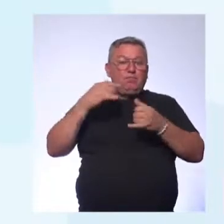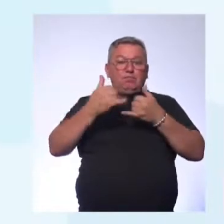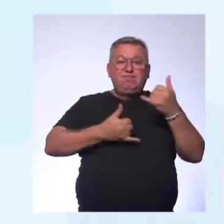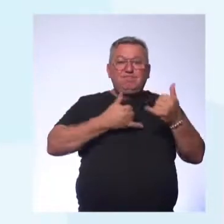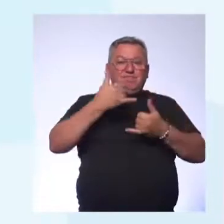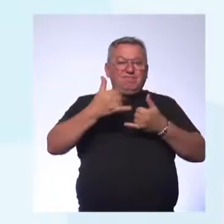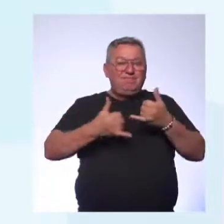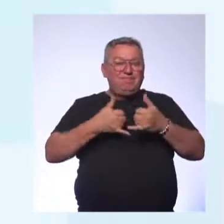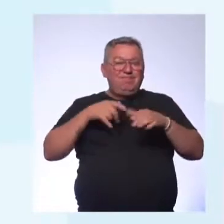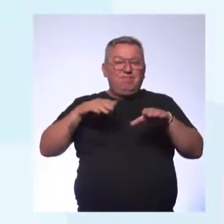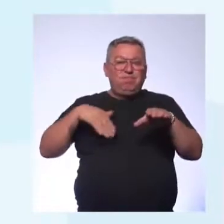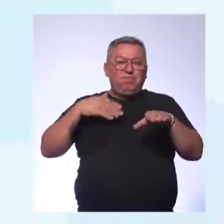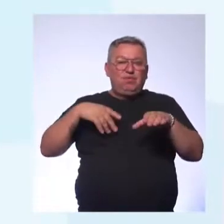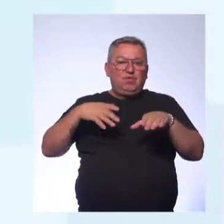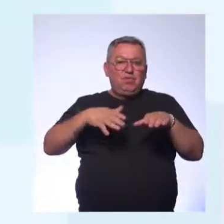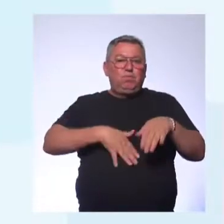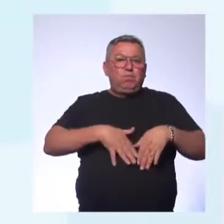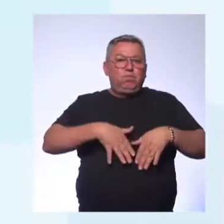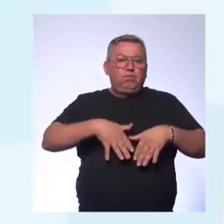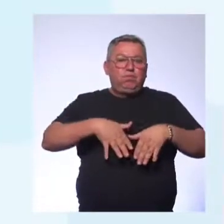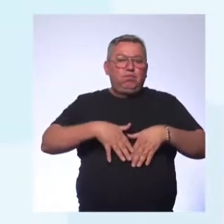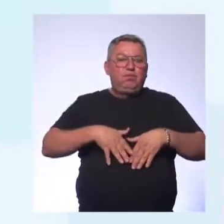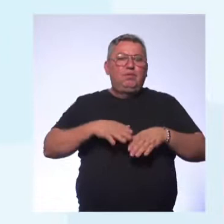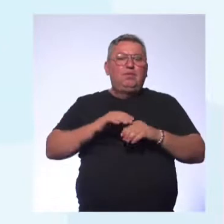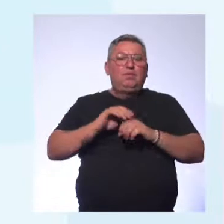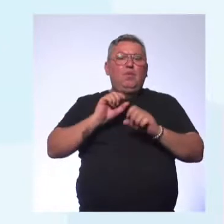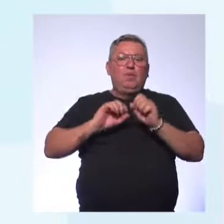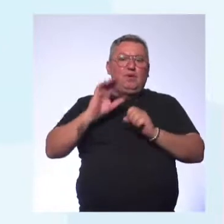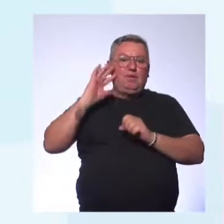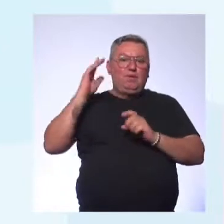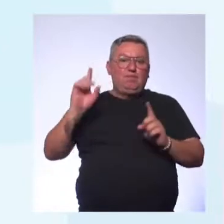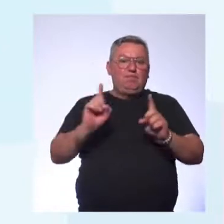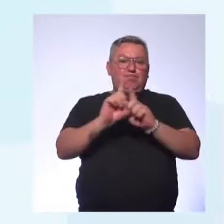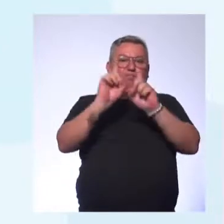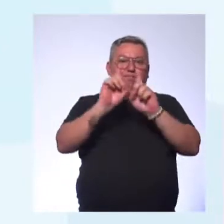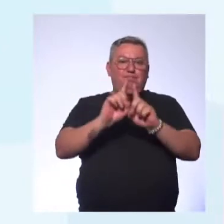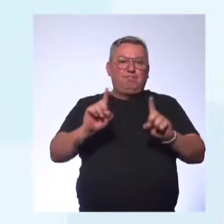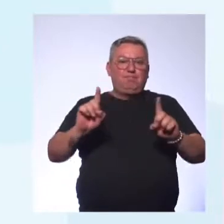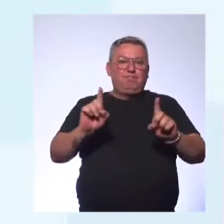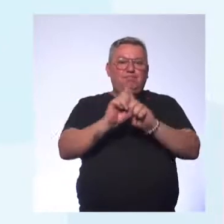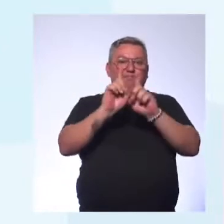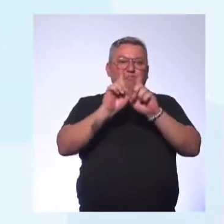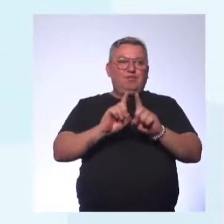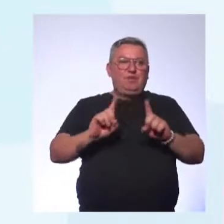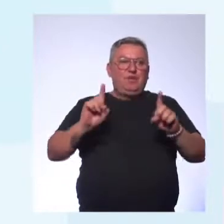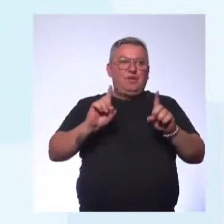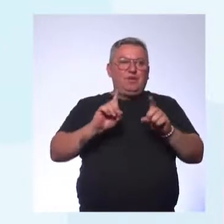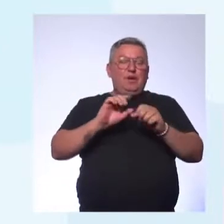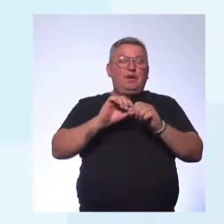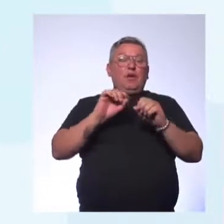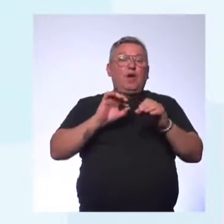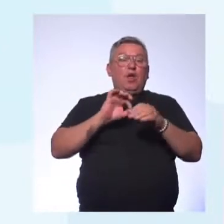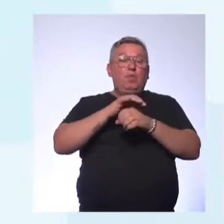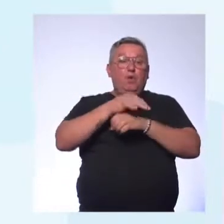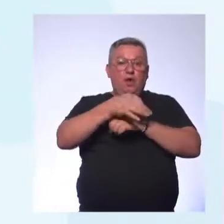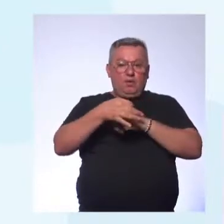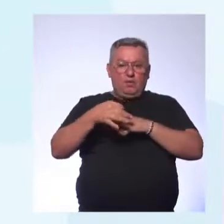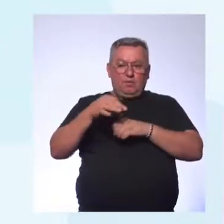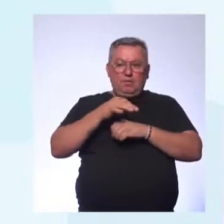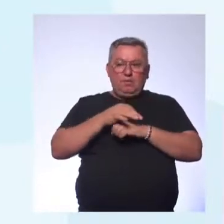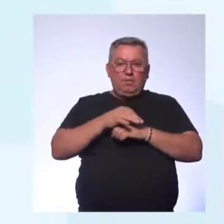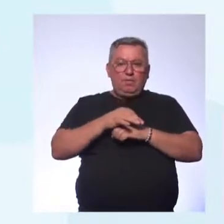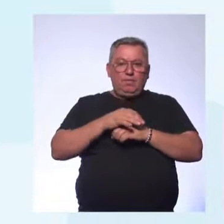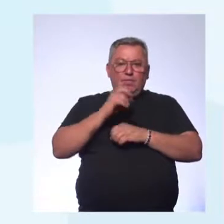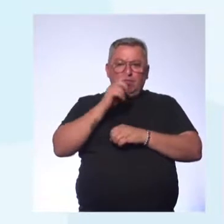a brincar de dar barrigada certo o que que acontece as e a parte de cima das